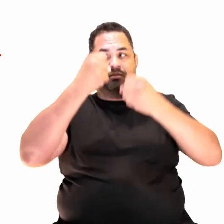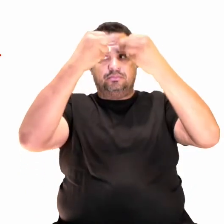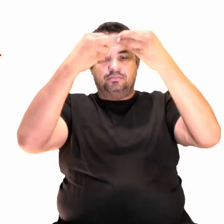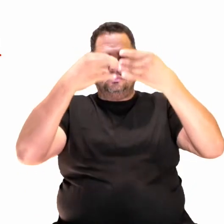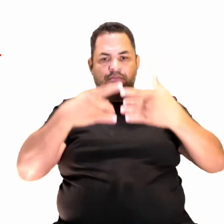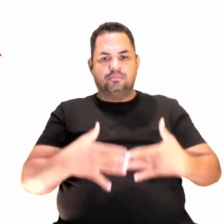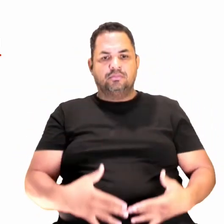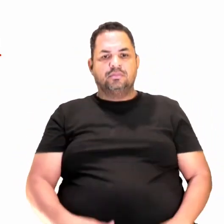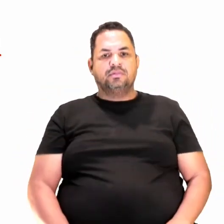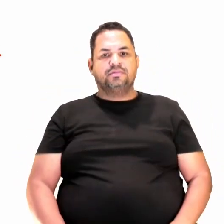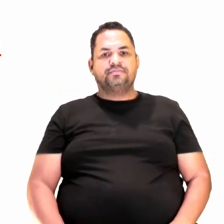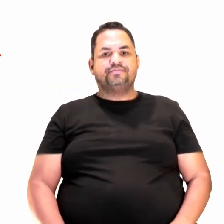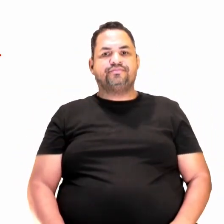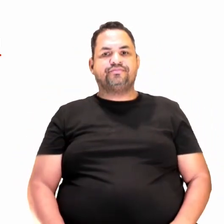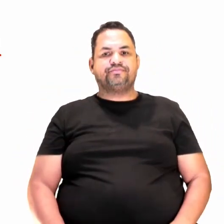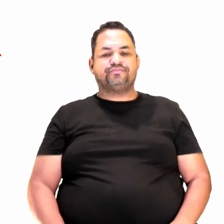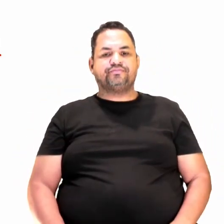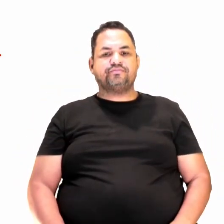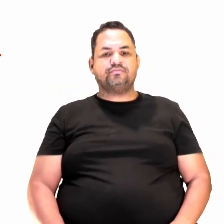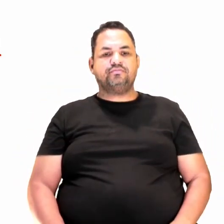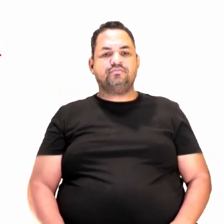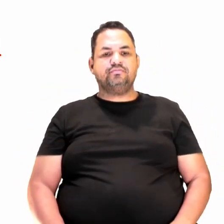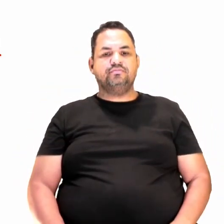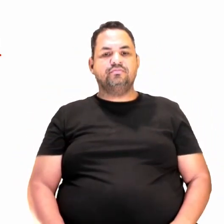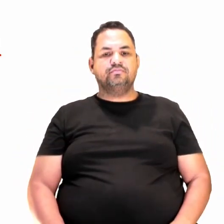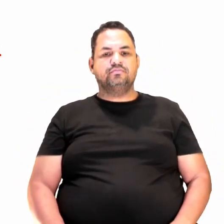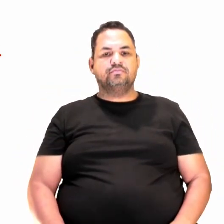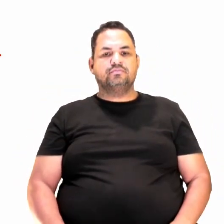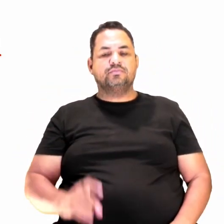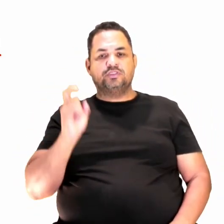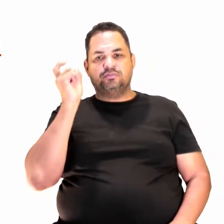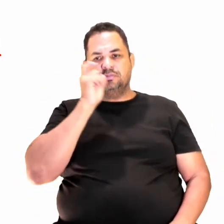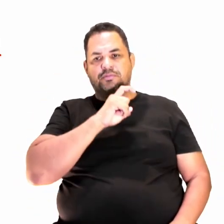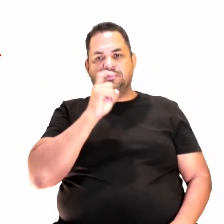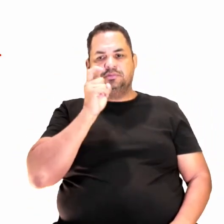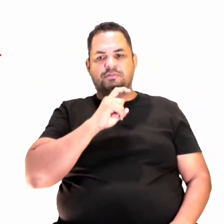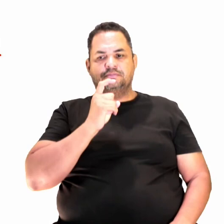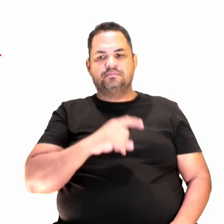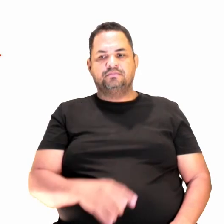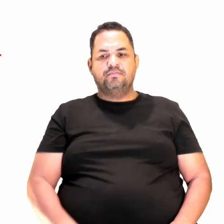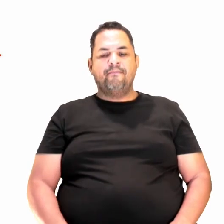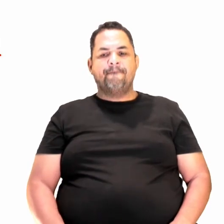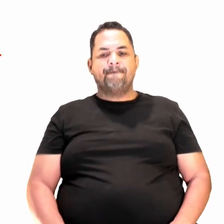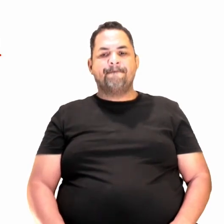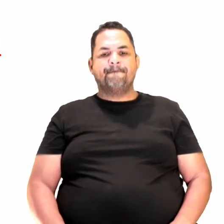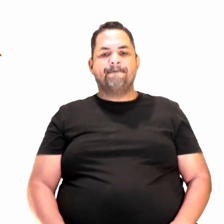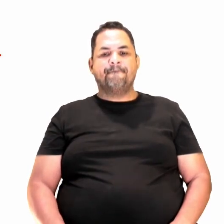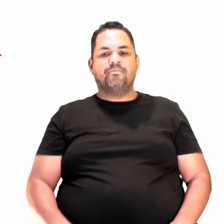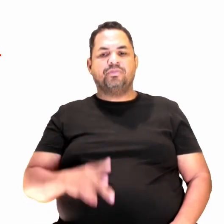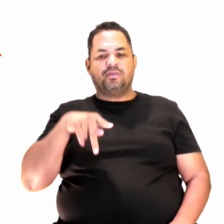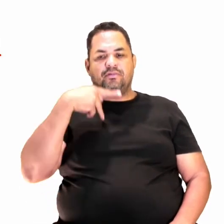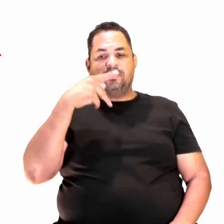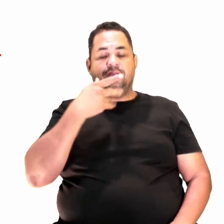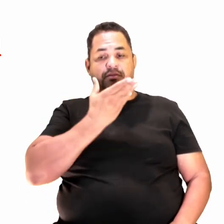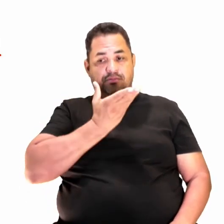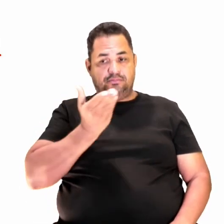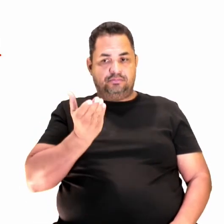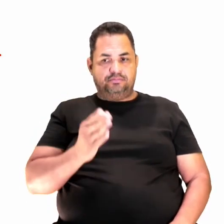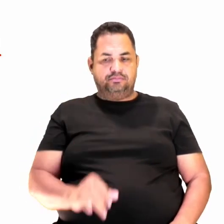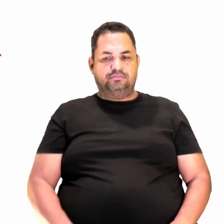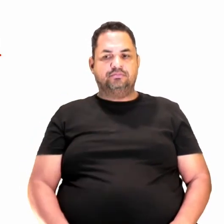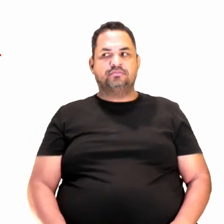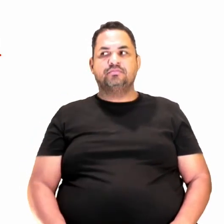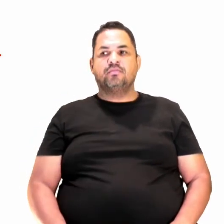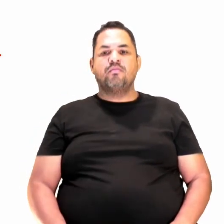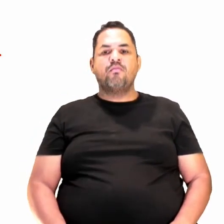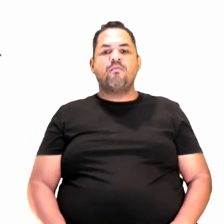the lie at the very least, ou seja, sobre a mentira que te contaram. And after